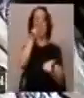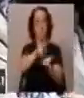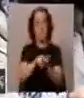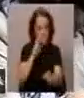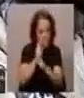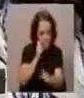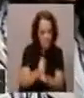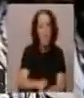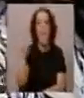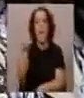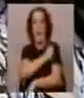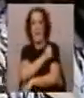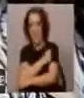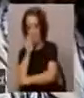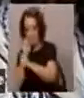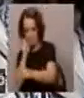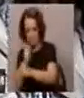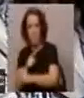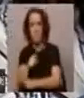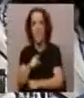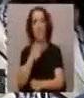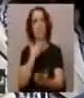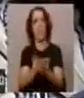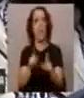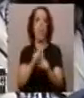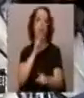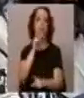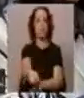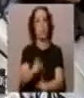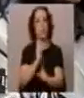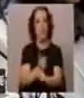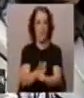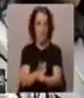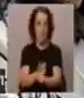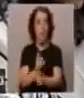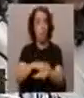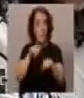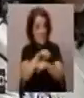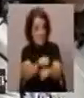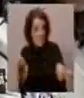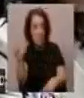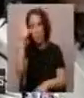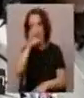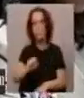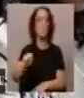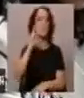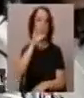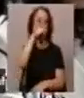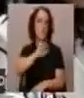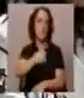resposta integral a uma resposta pública e, nesse sentido, é necessário e urgente que a Sra. Ministra da Saúde não venha